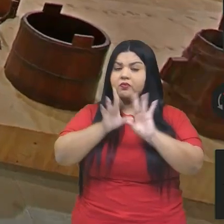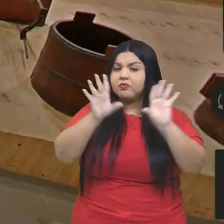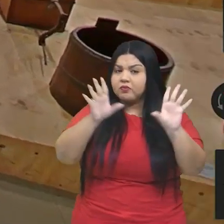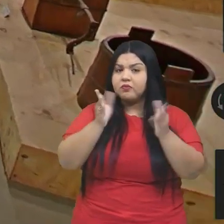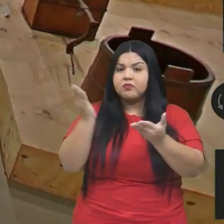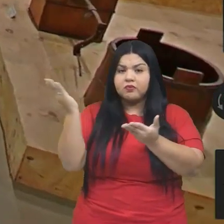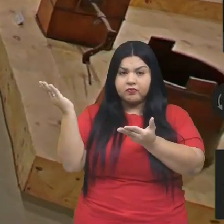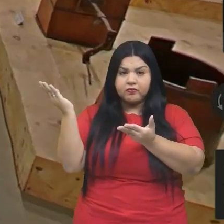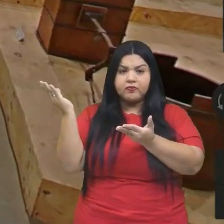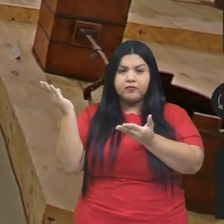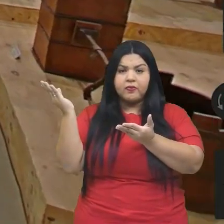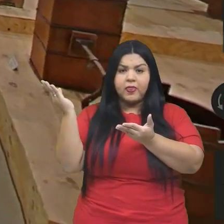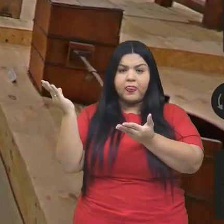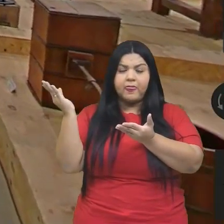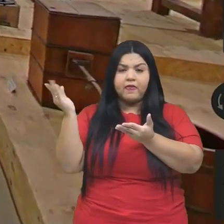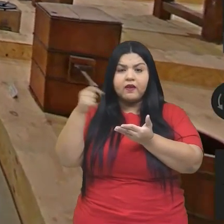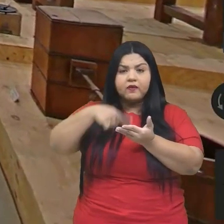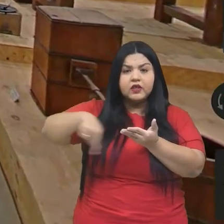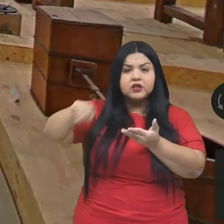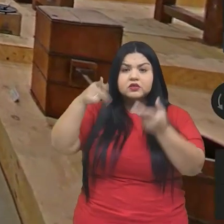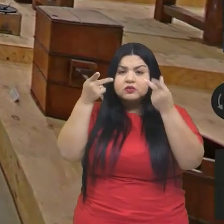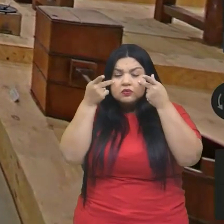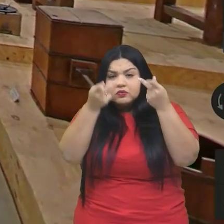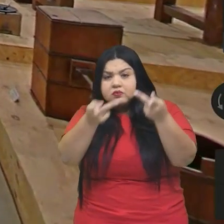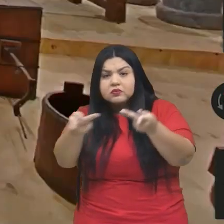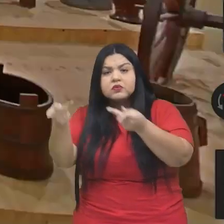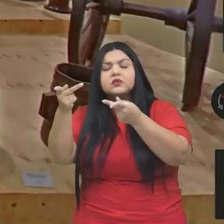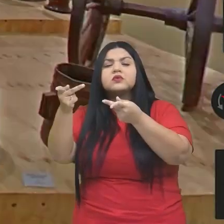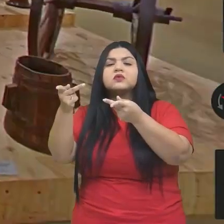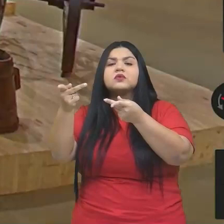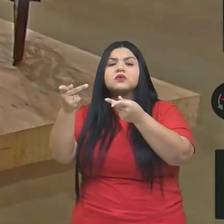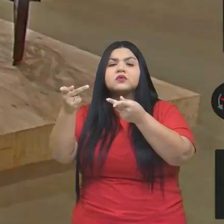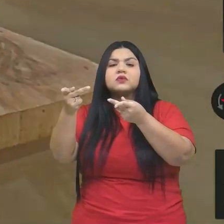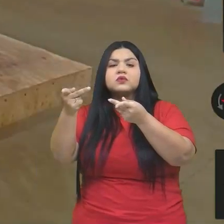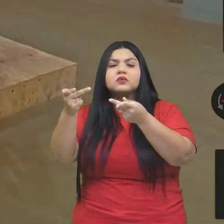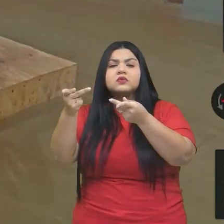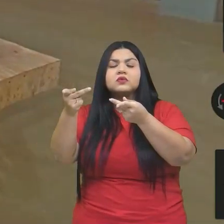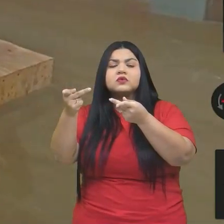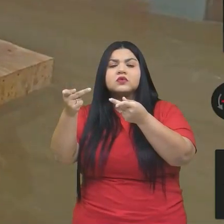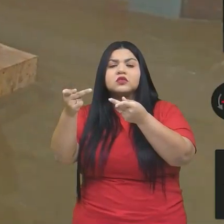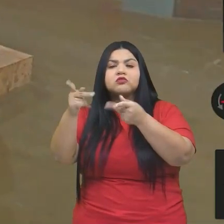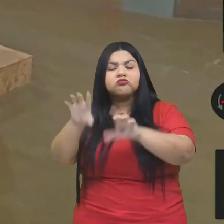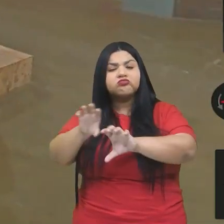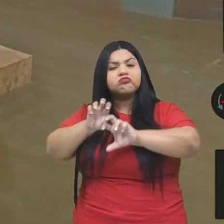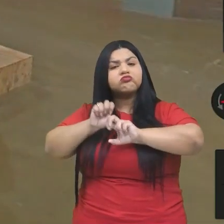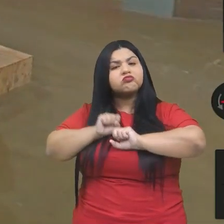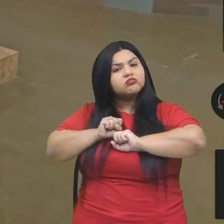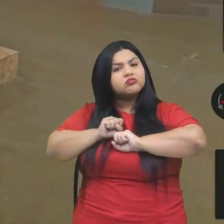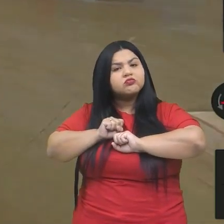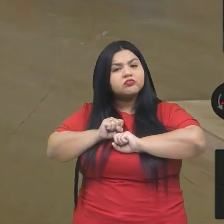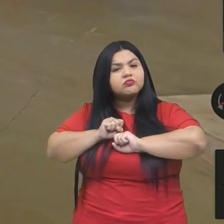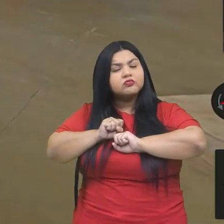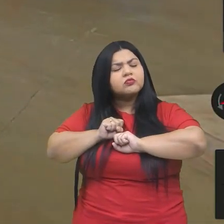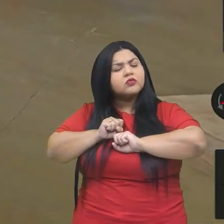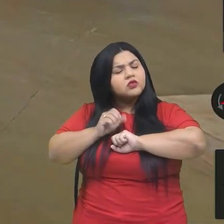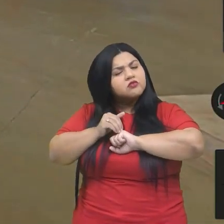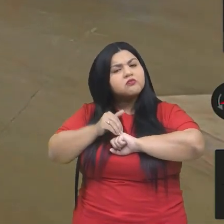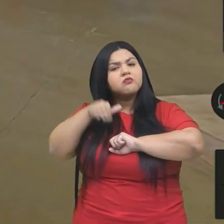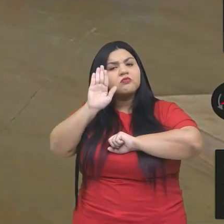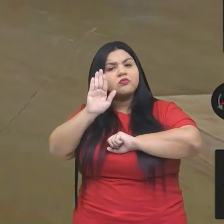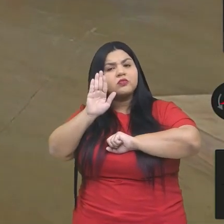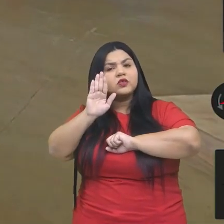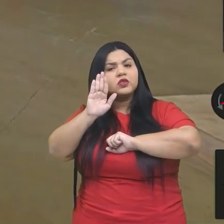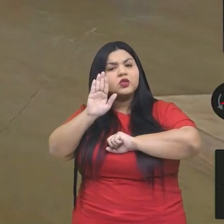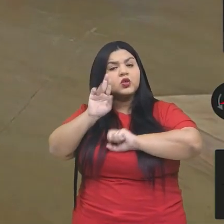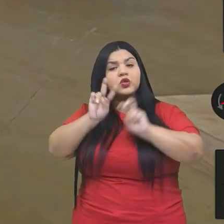né, para você visitar e se apropriar um pouco mais sobre